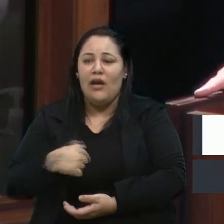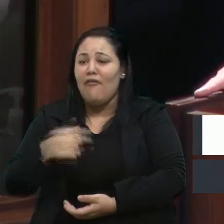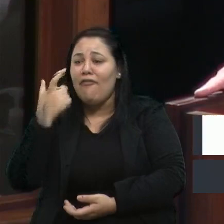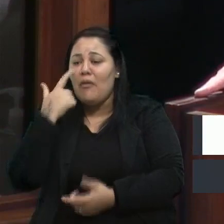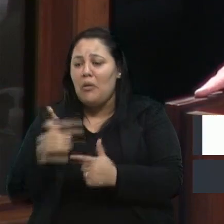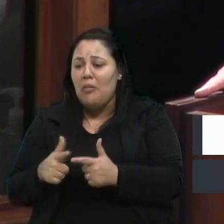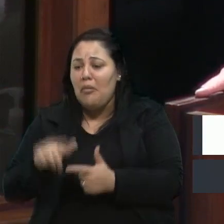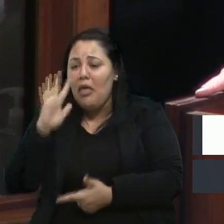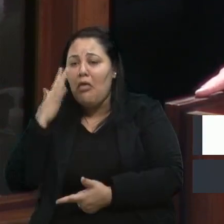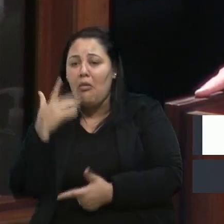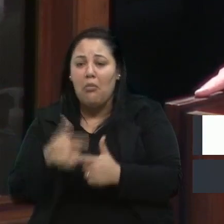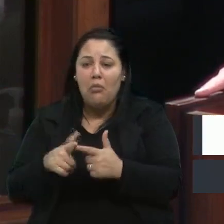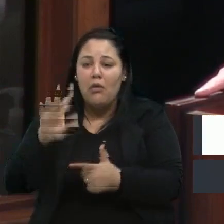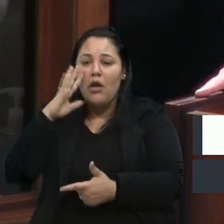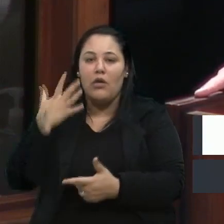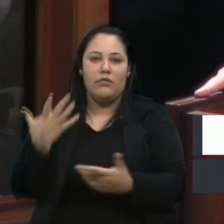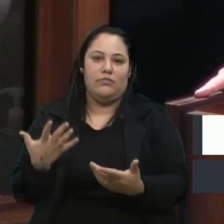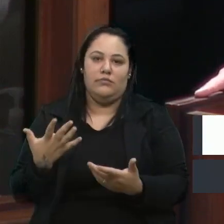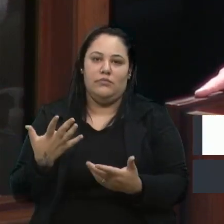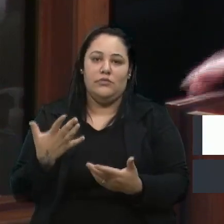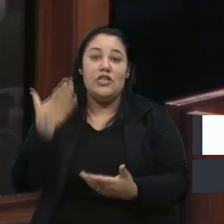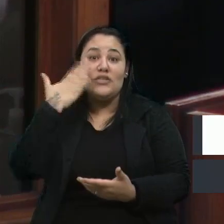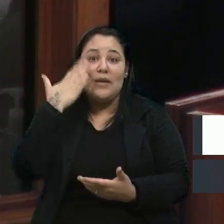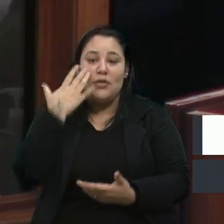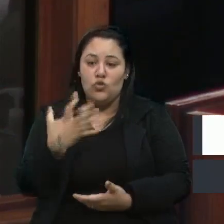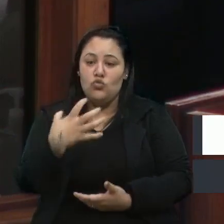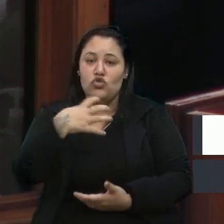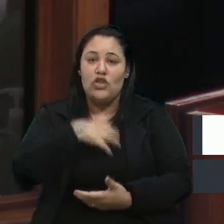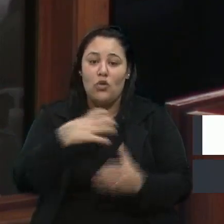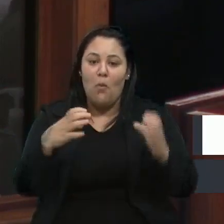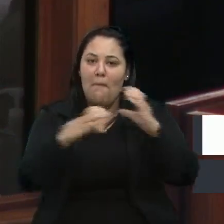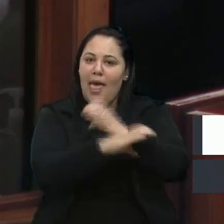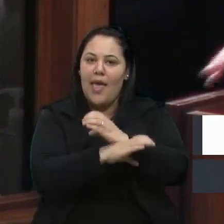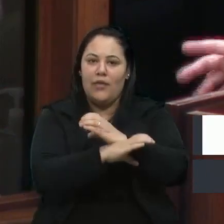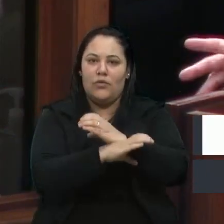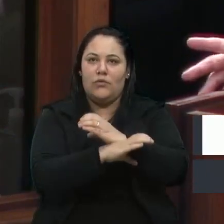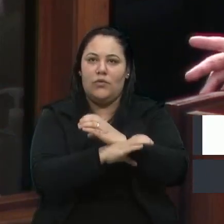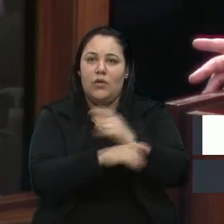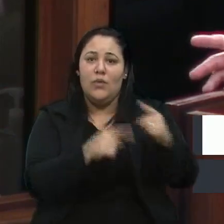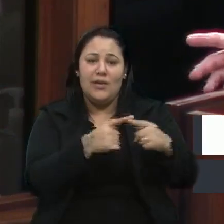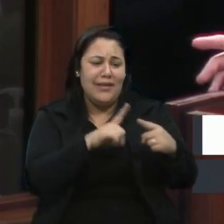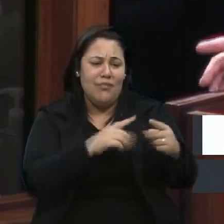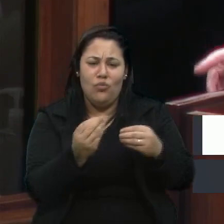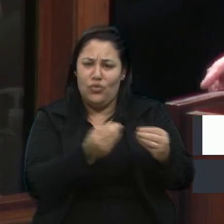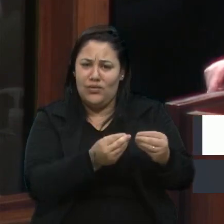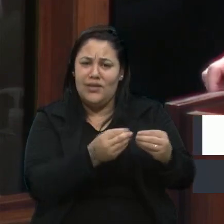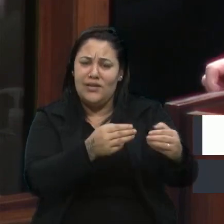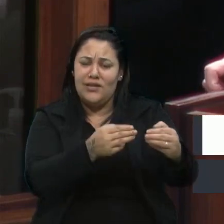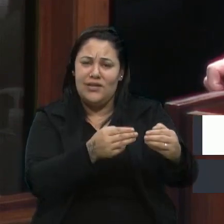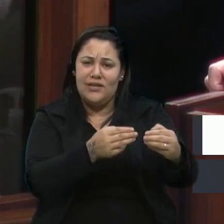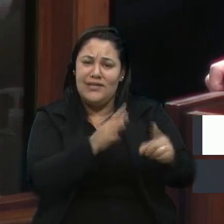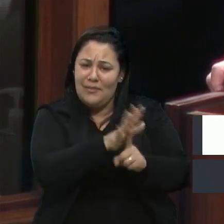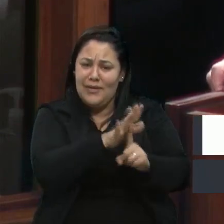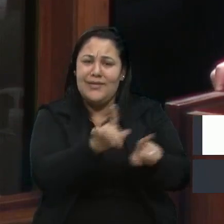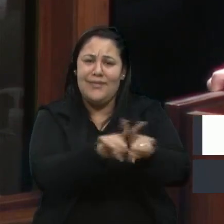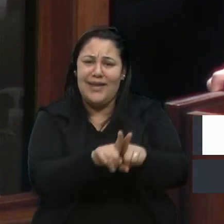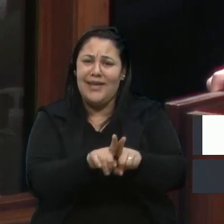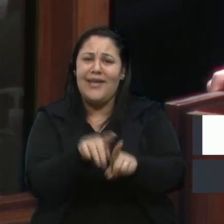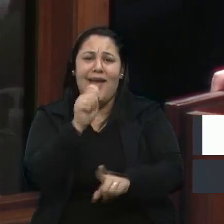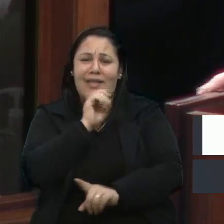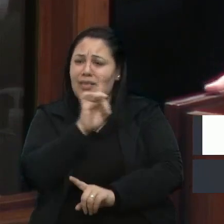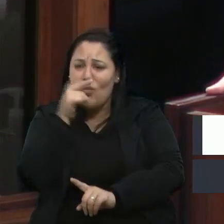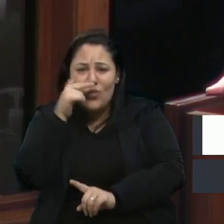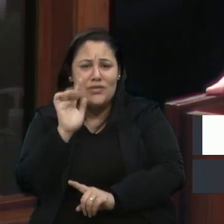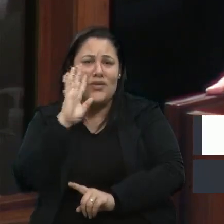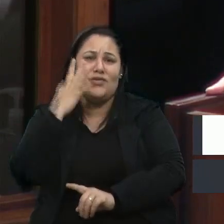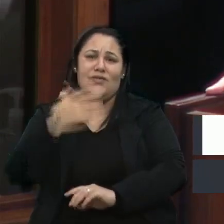E a gente sabe que não está sendo resolvido nem as demandas, porque a gente tem indicação de sobra aqui no município. Os vereadores estão protocolando